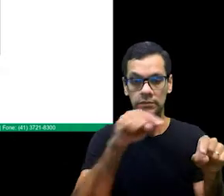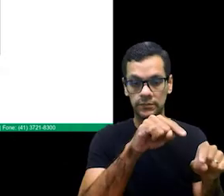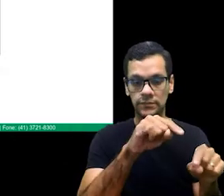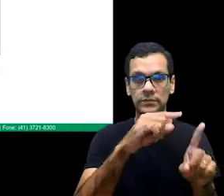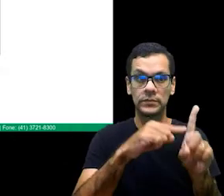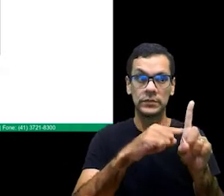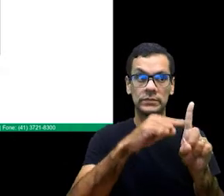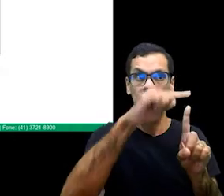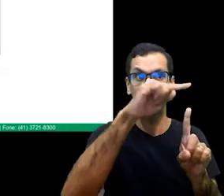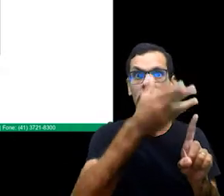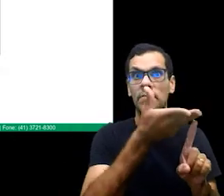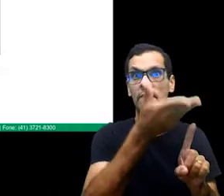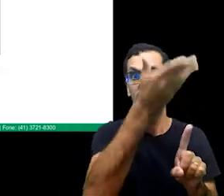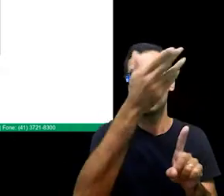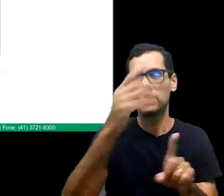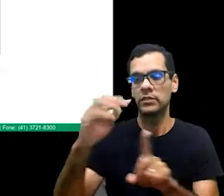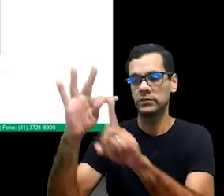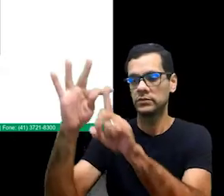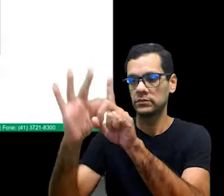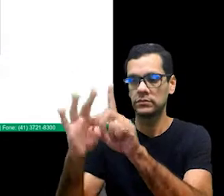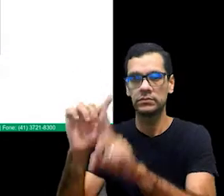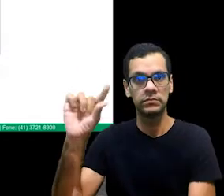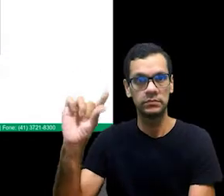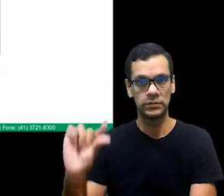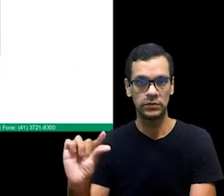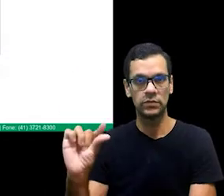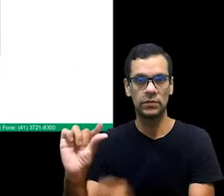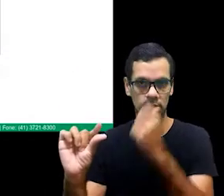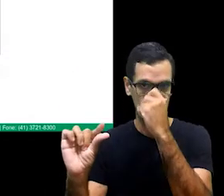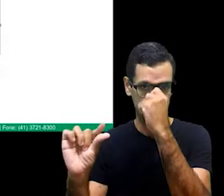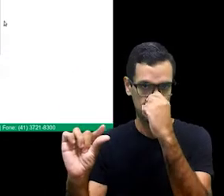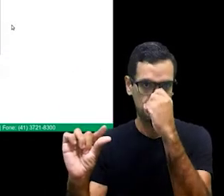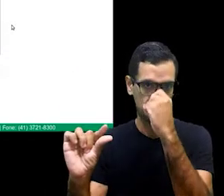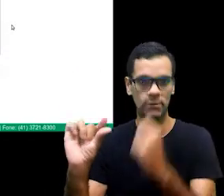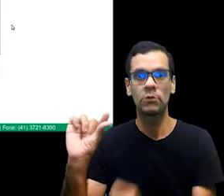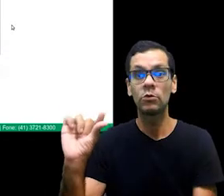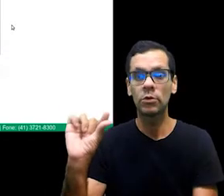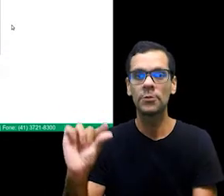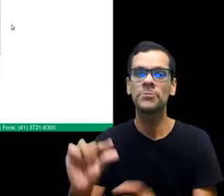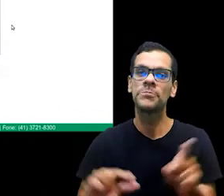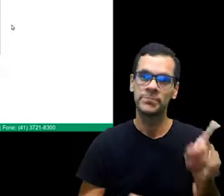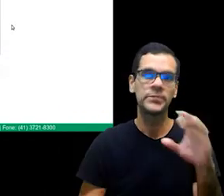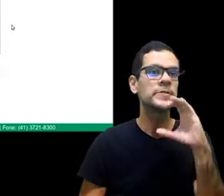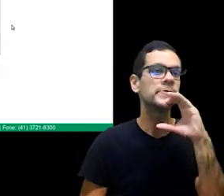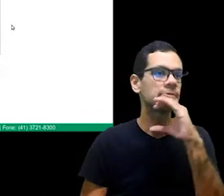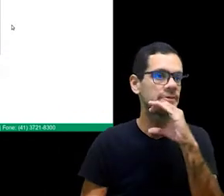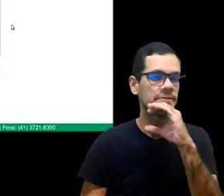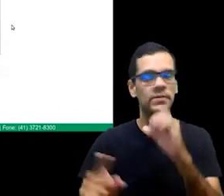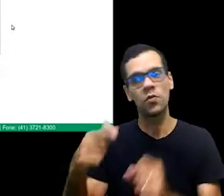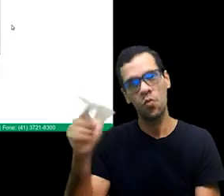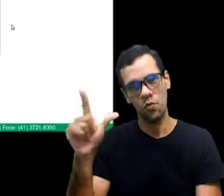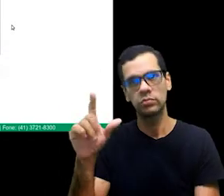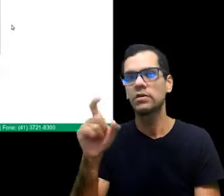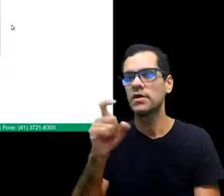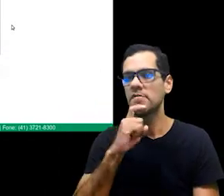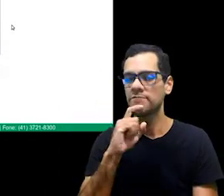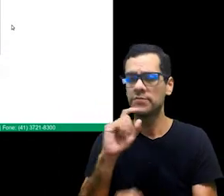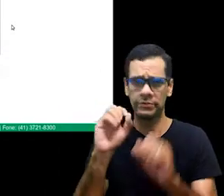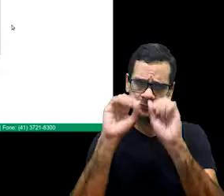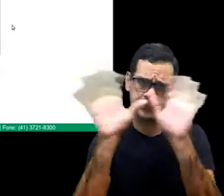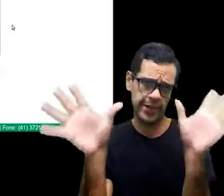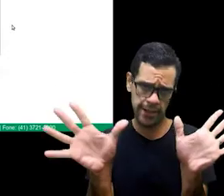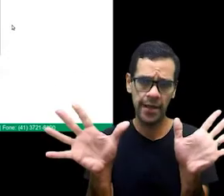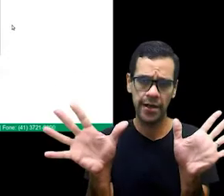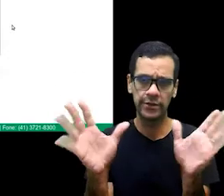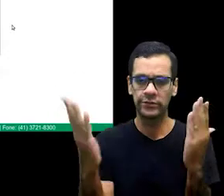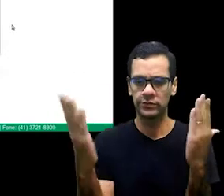deles tem temperatura maior e o outro tem temperatura menor, eu estou apto a dizer que um deles é quente e o outro é frio.